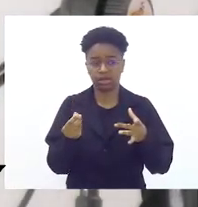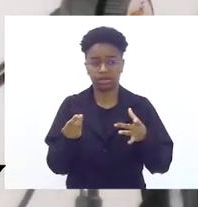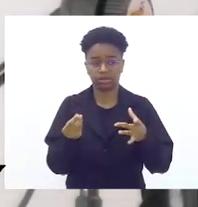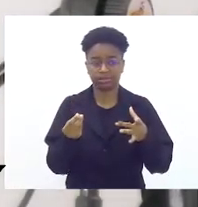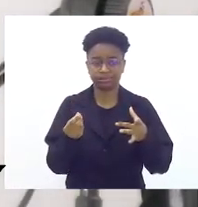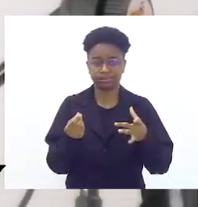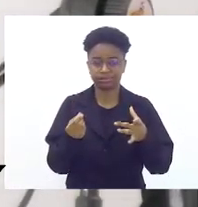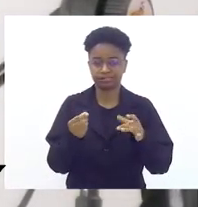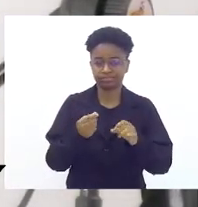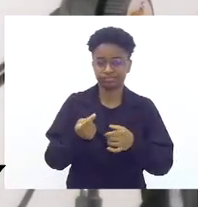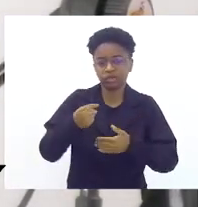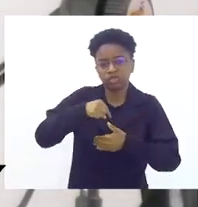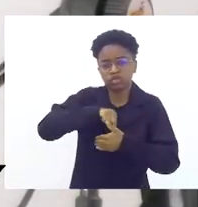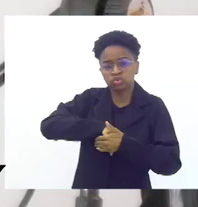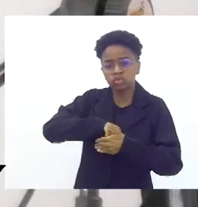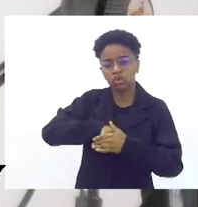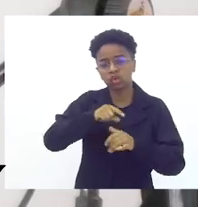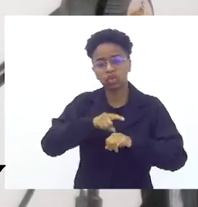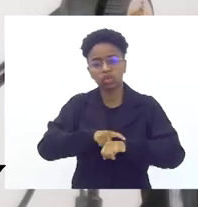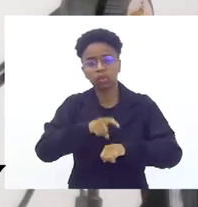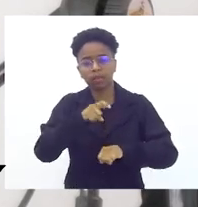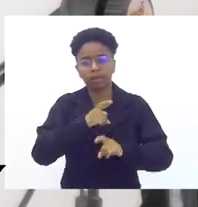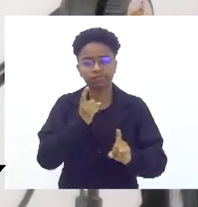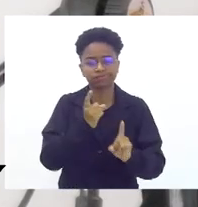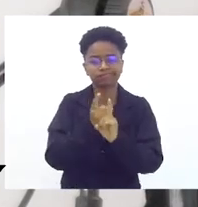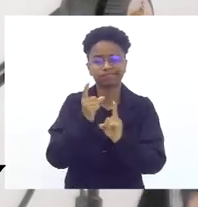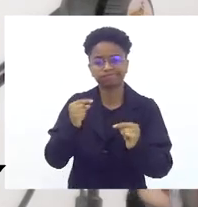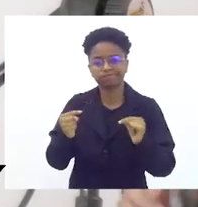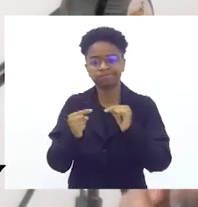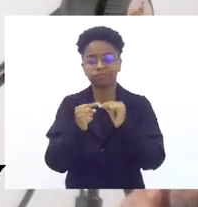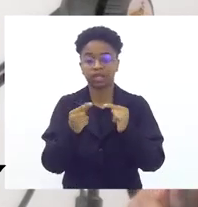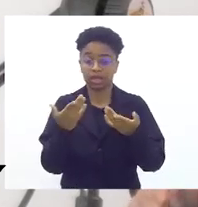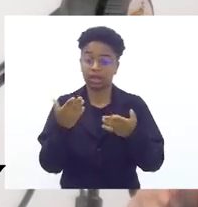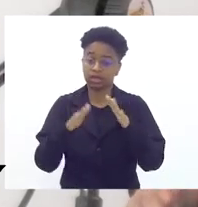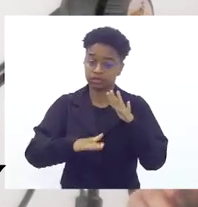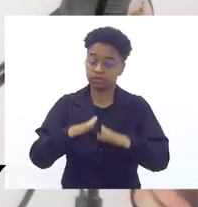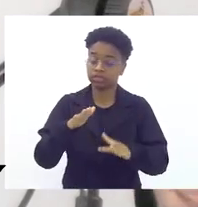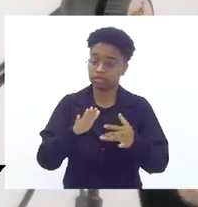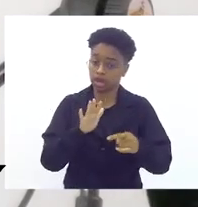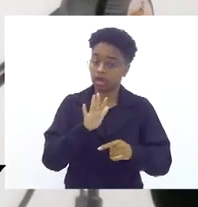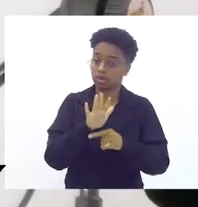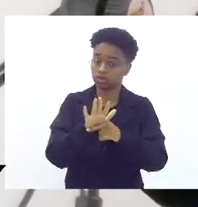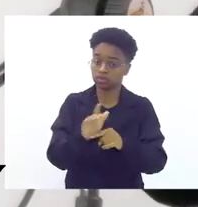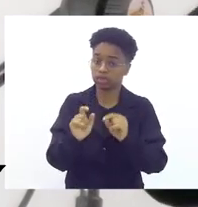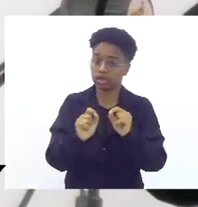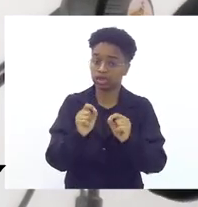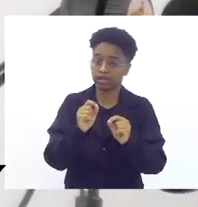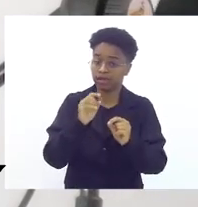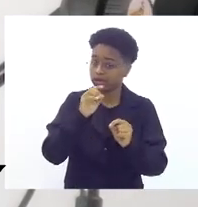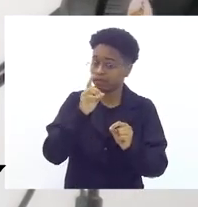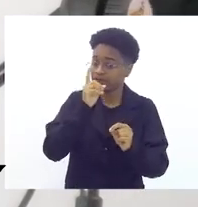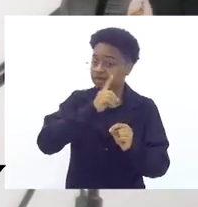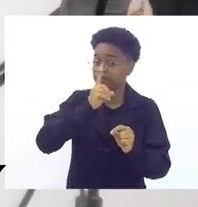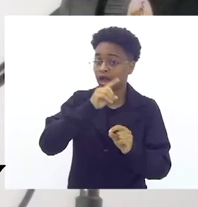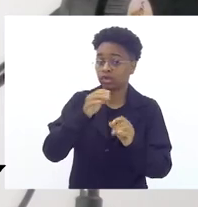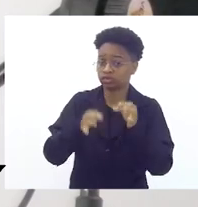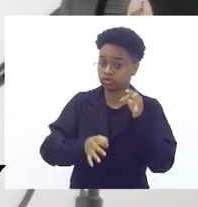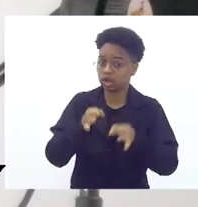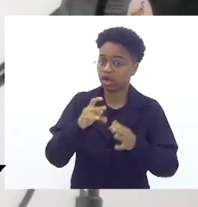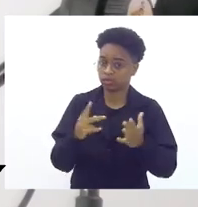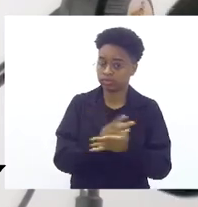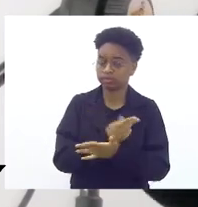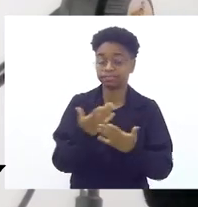subjetividade na identificação ela pode muitas vezes acabar contribuindo com injustiças né eu vi que o